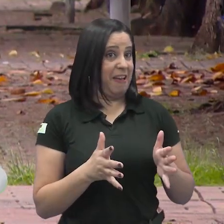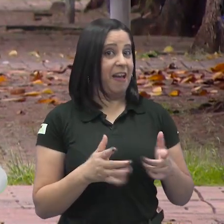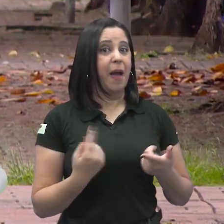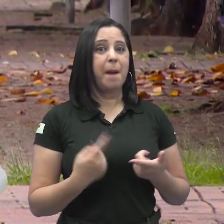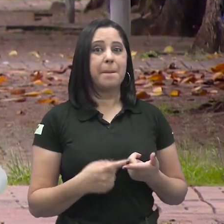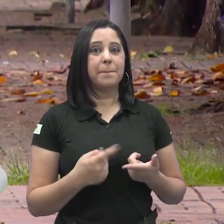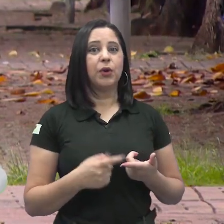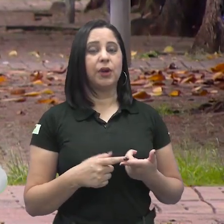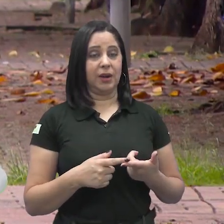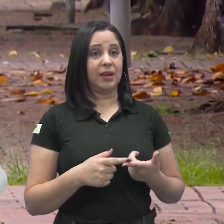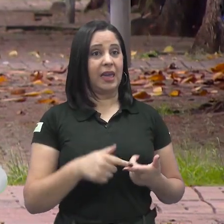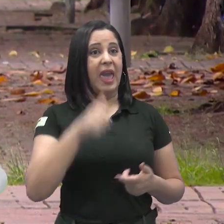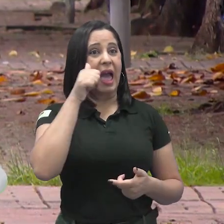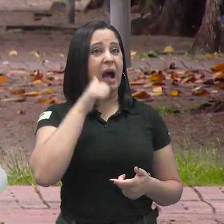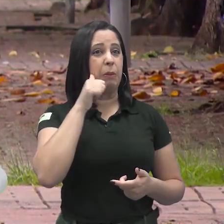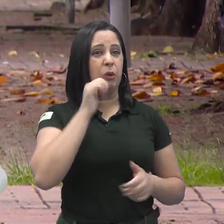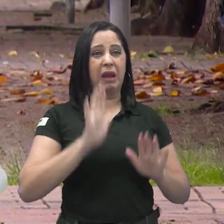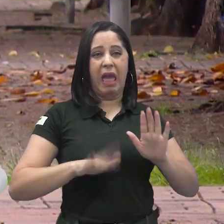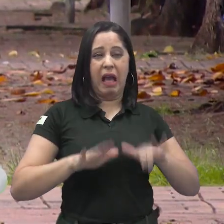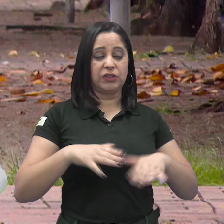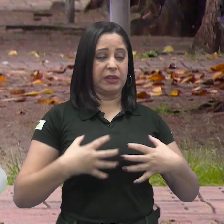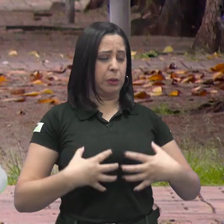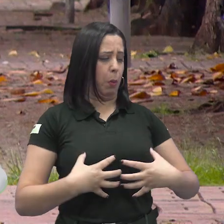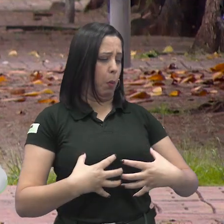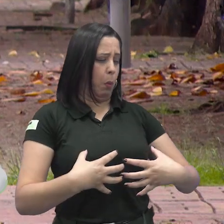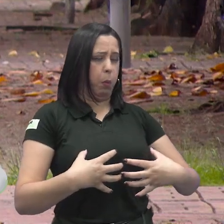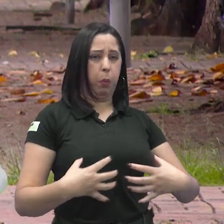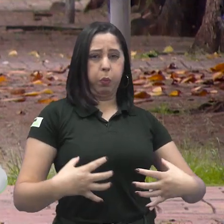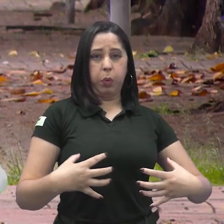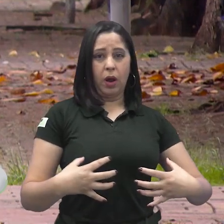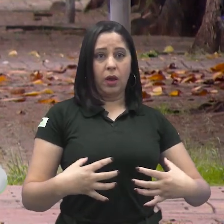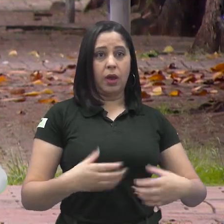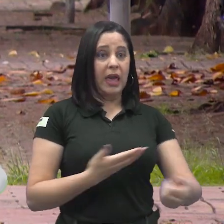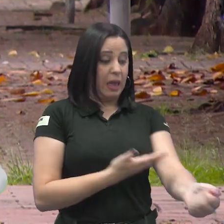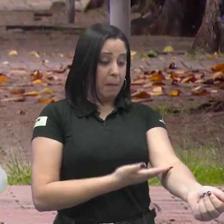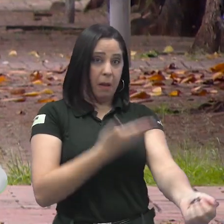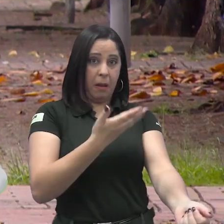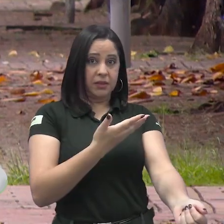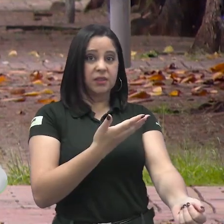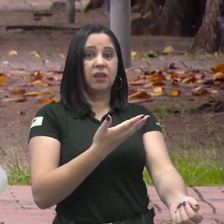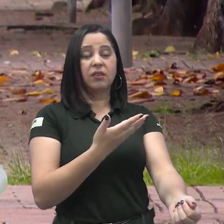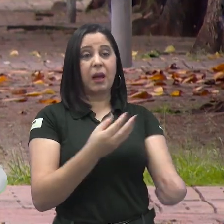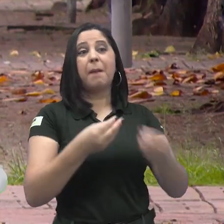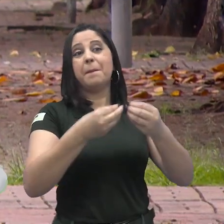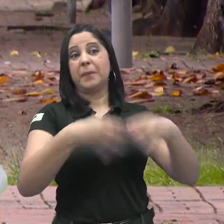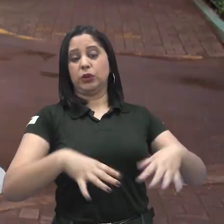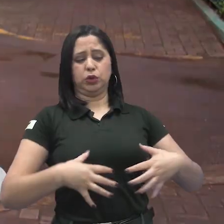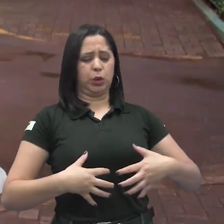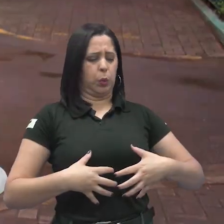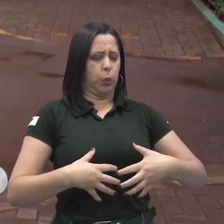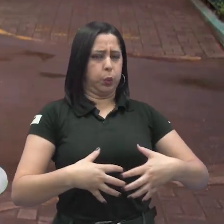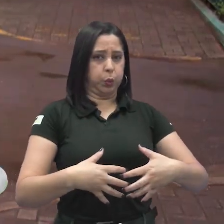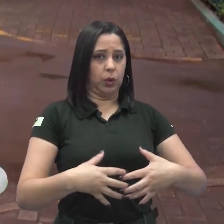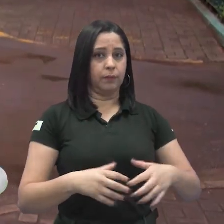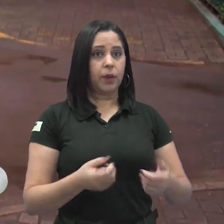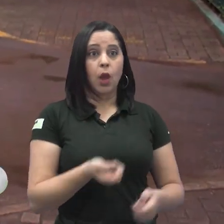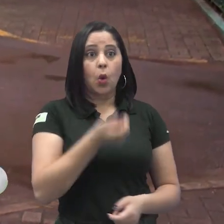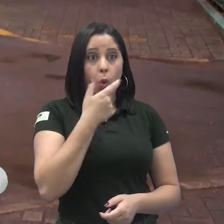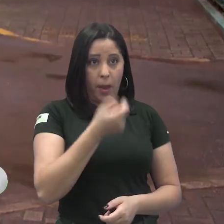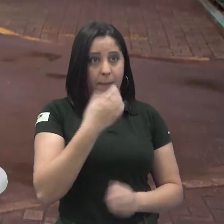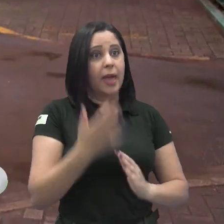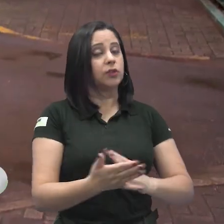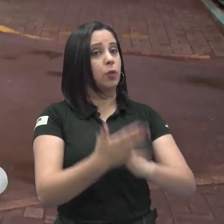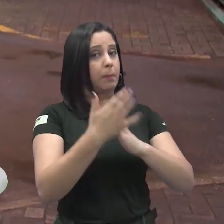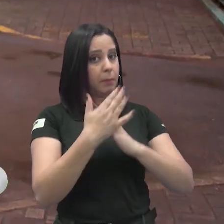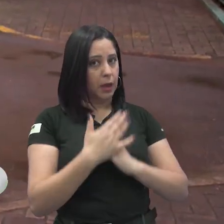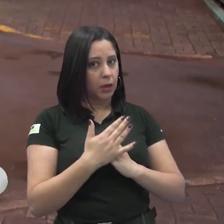não, né? Mas pra gente que é mulher, inchaço acaba contando muito. E a hipertensão acaba contribuindo com isso, né? Descobri com o tempo. E o remédio me ajuda, né?